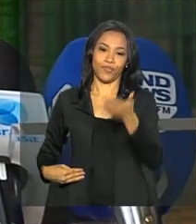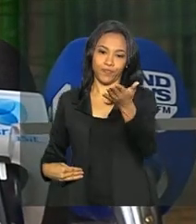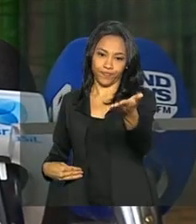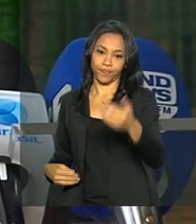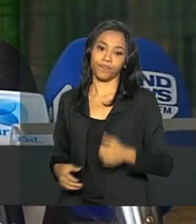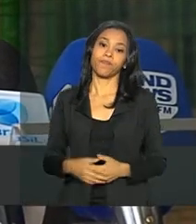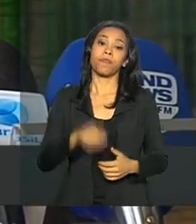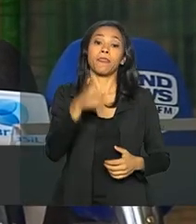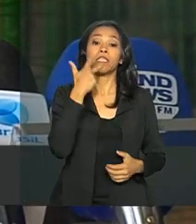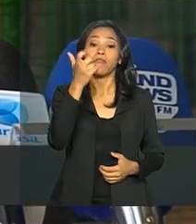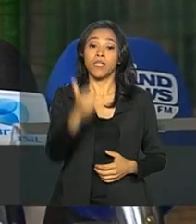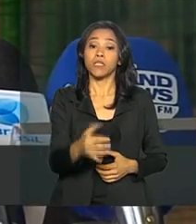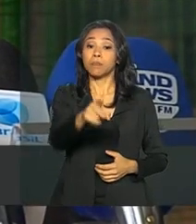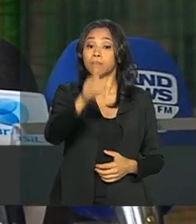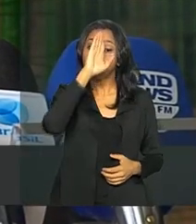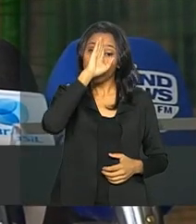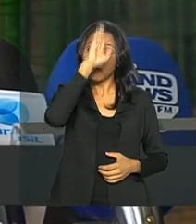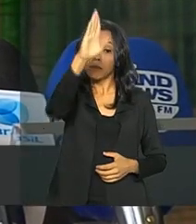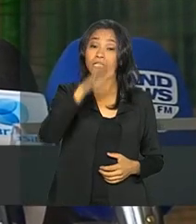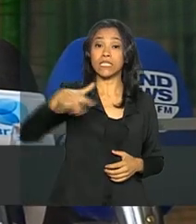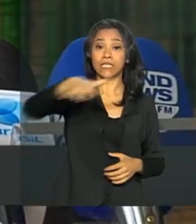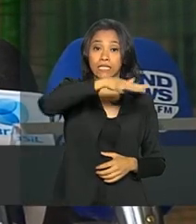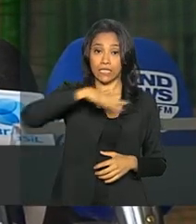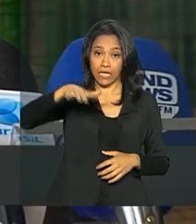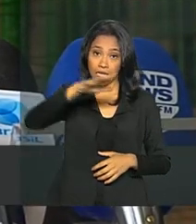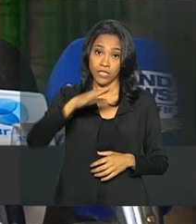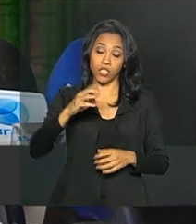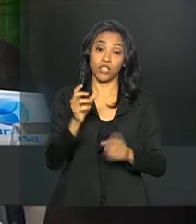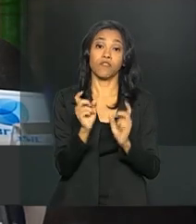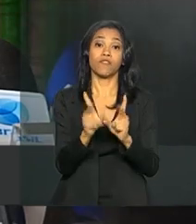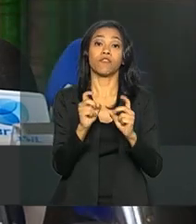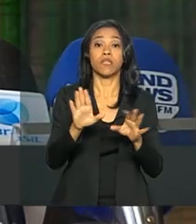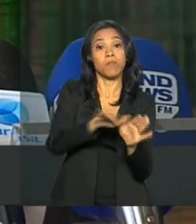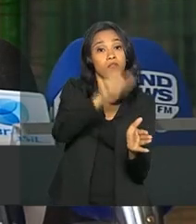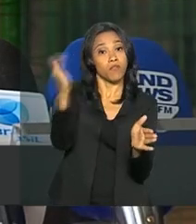a parte de comércio exterior, né?